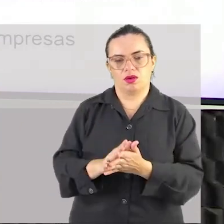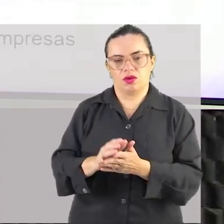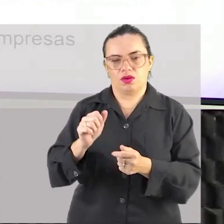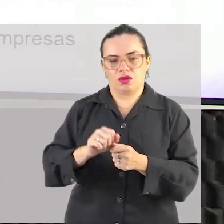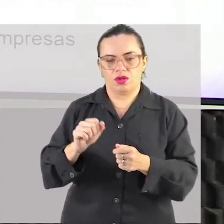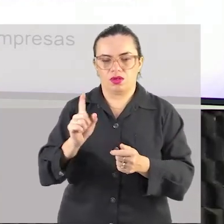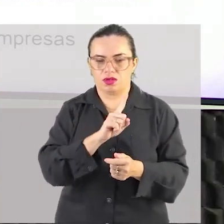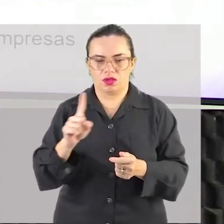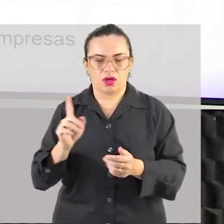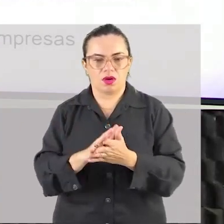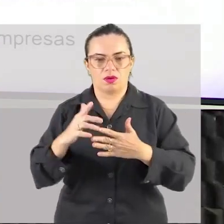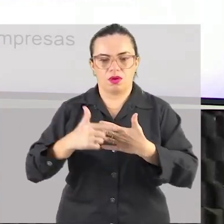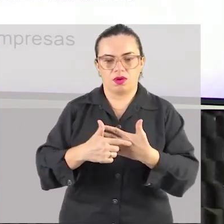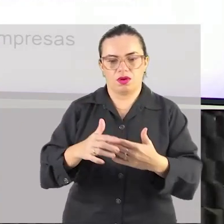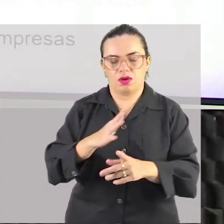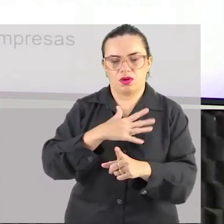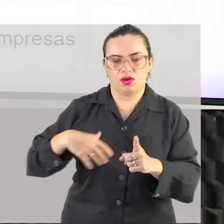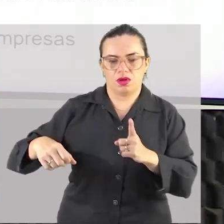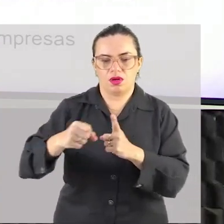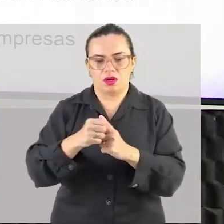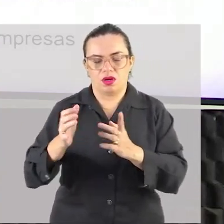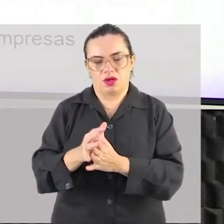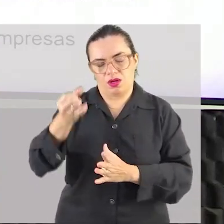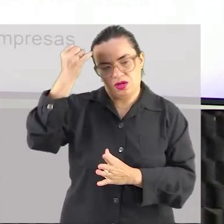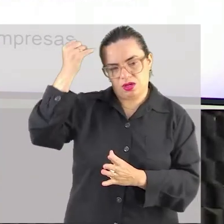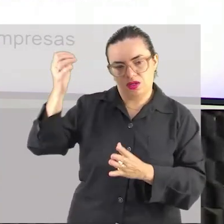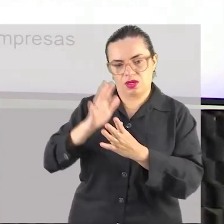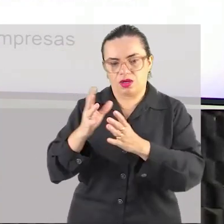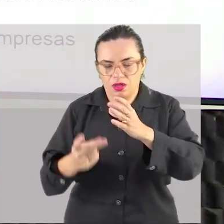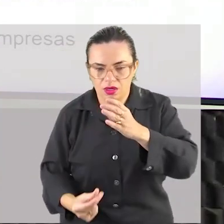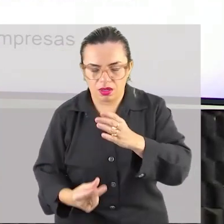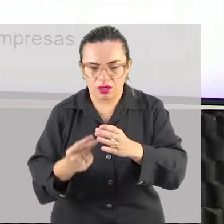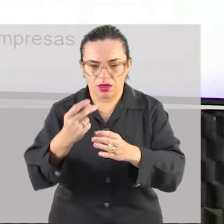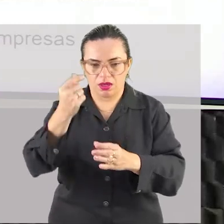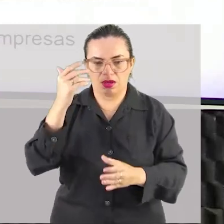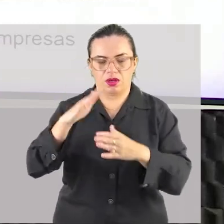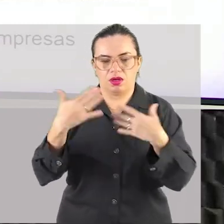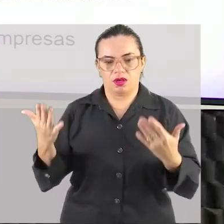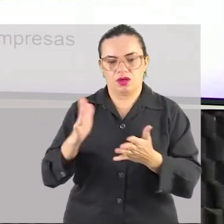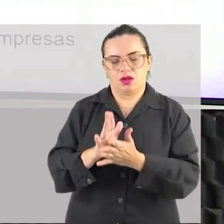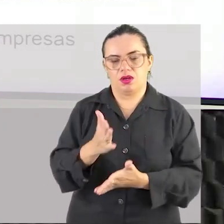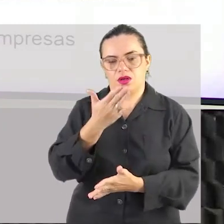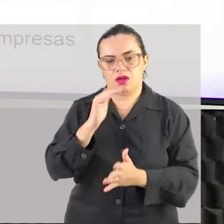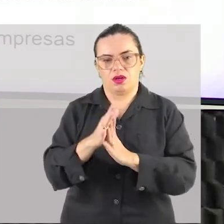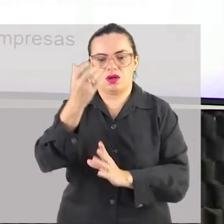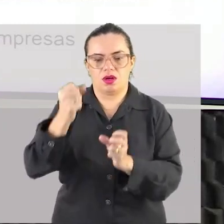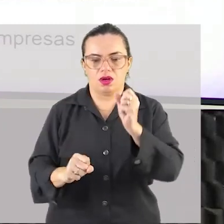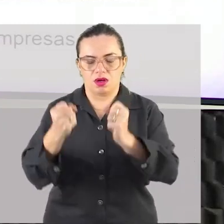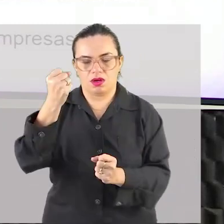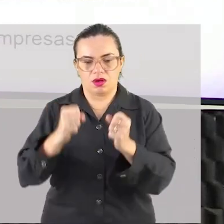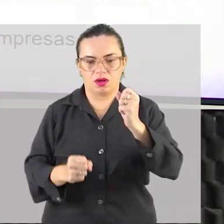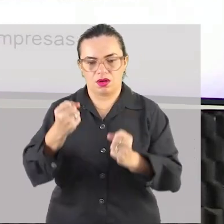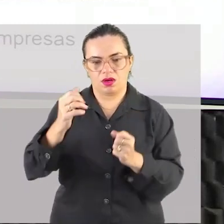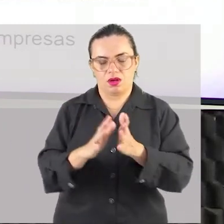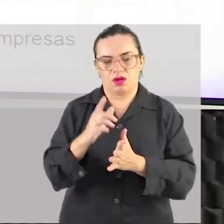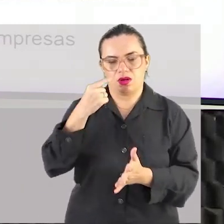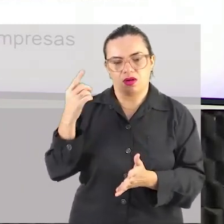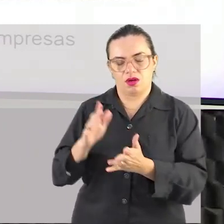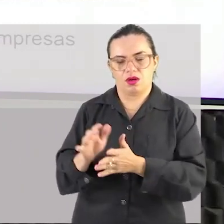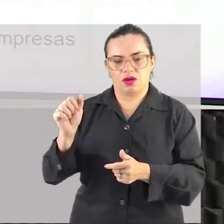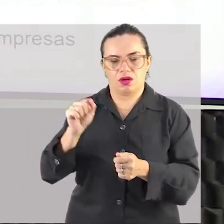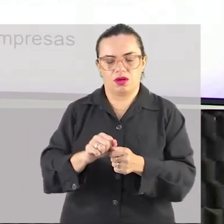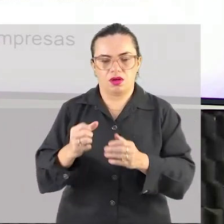para a ideia capital, né, de abarcar o capital que vai alimentar, portanto, a cadeia industrial. Então é muito mais para